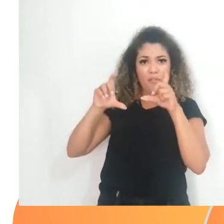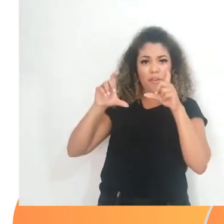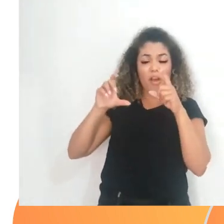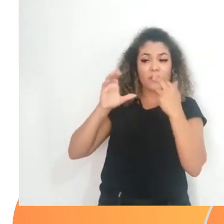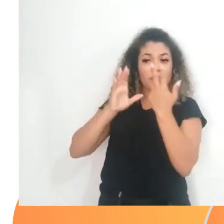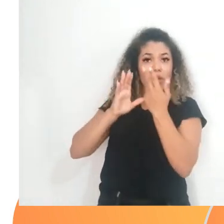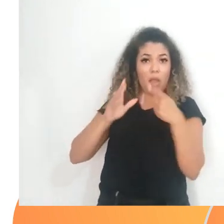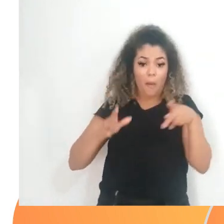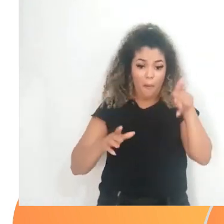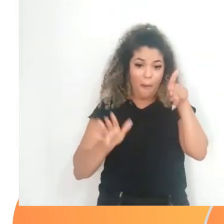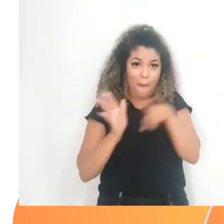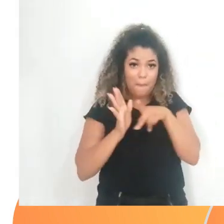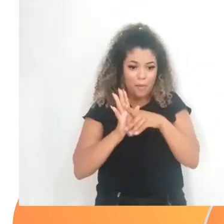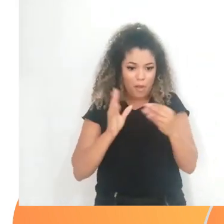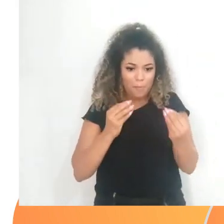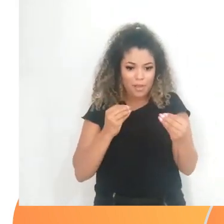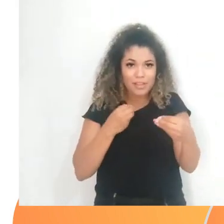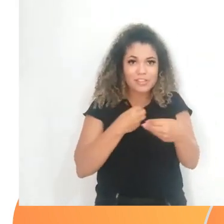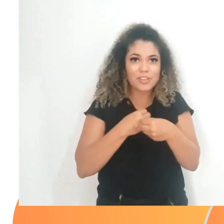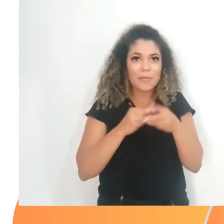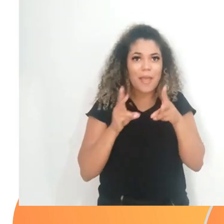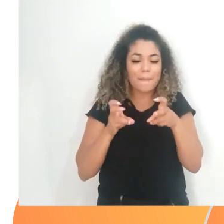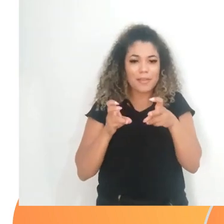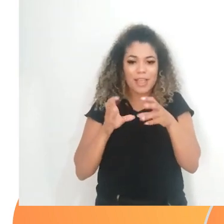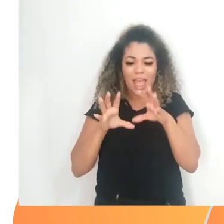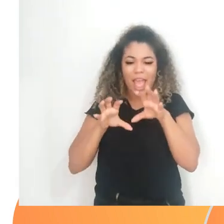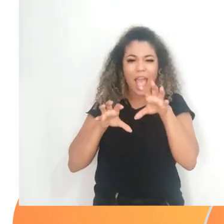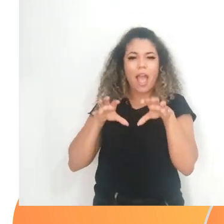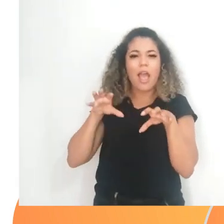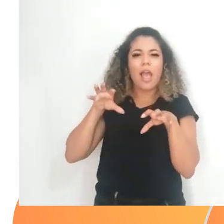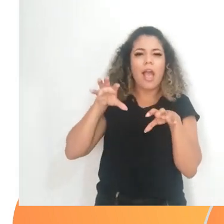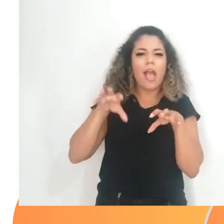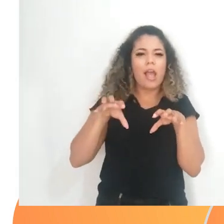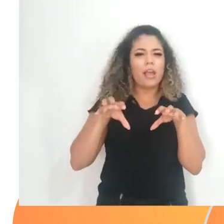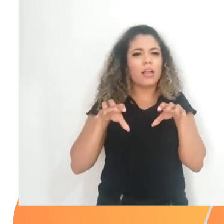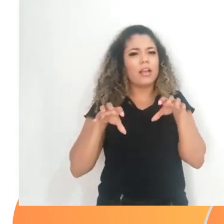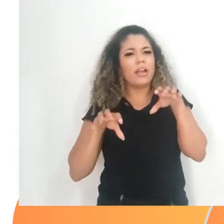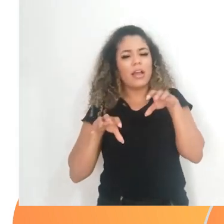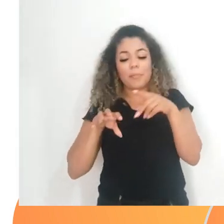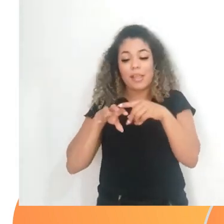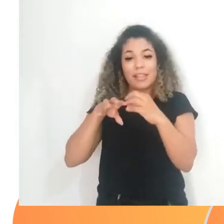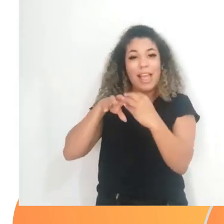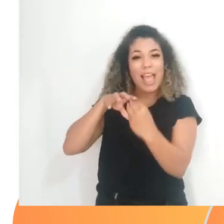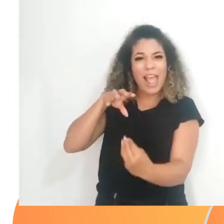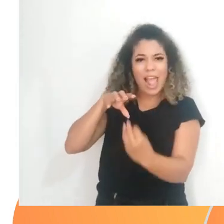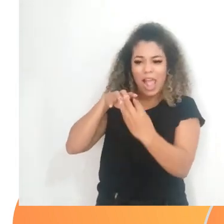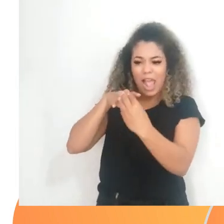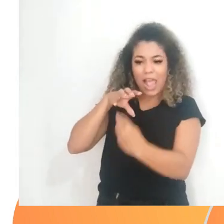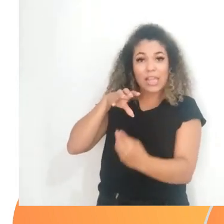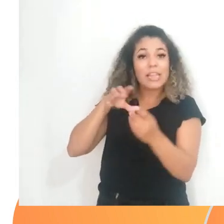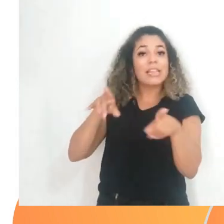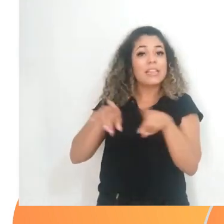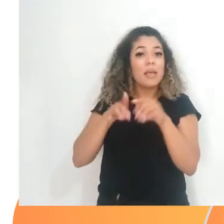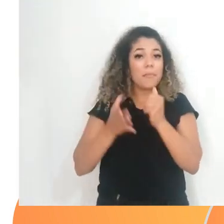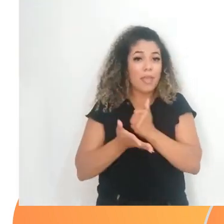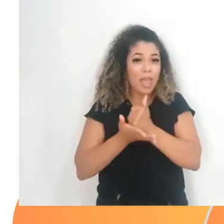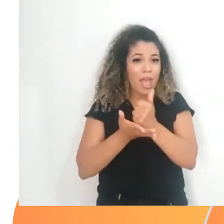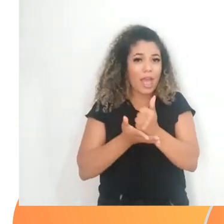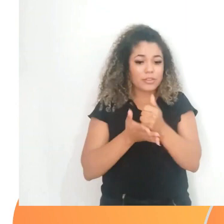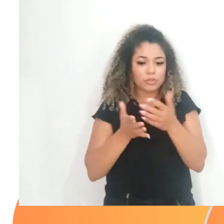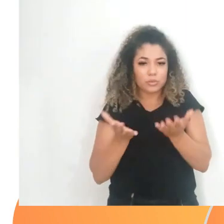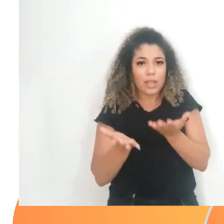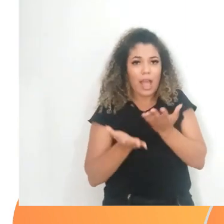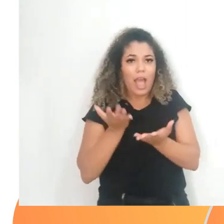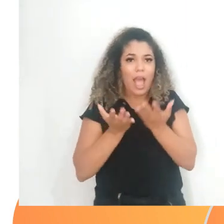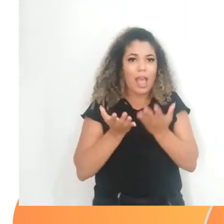uma preguiça de perto, você vai observar que as garras delas são muito grandes. E essas garras podem ajudar ela tanto a se